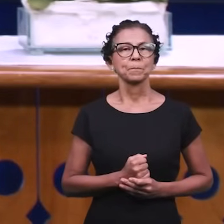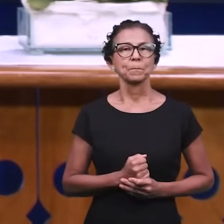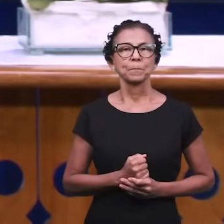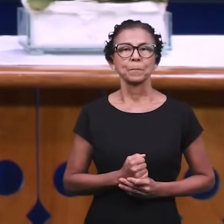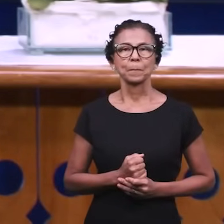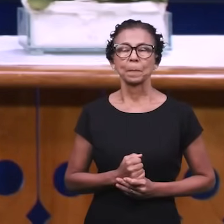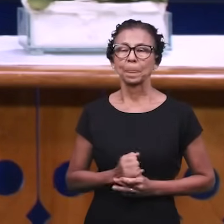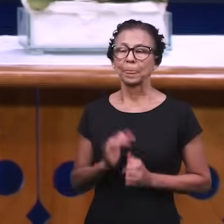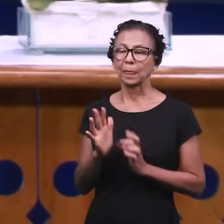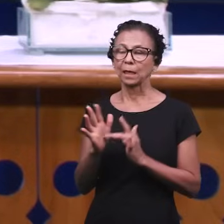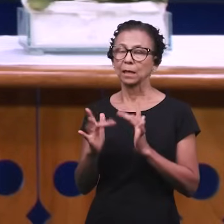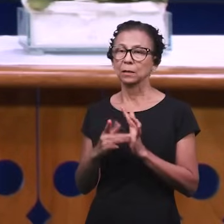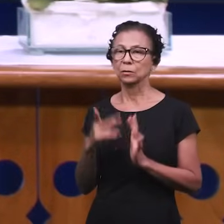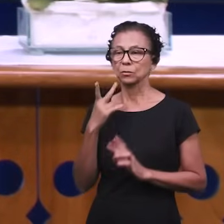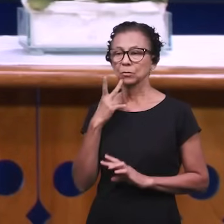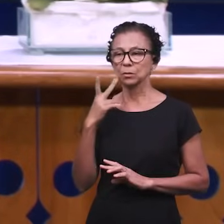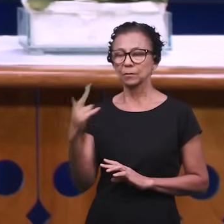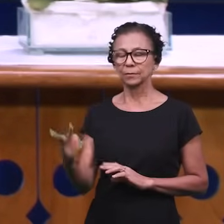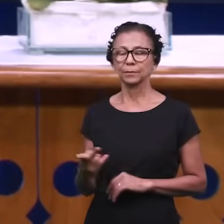Lázaro, o nosso amigo, morreu,